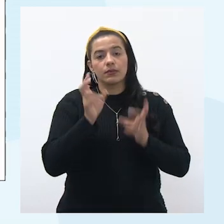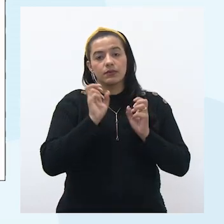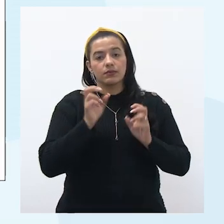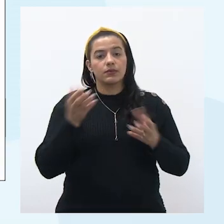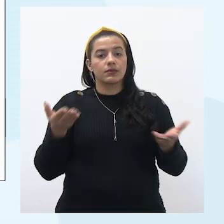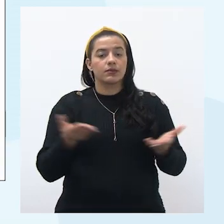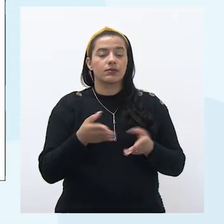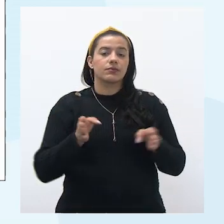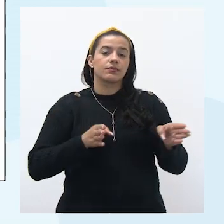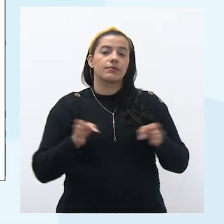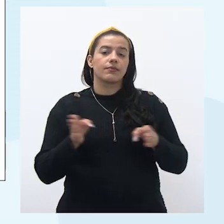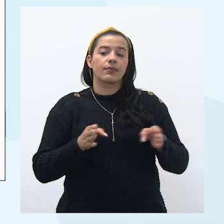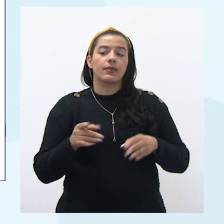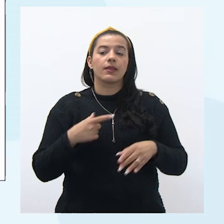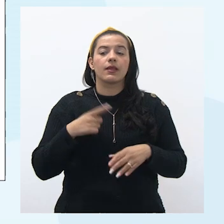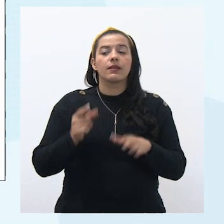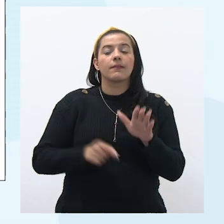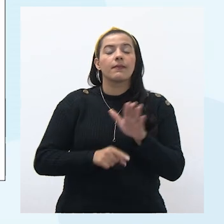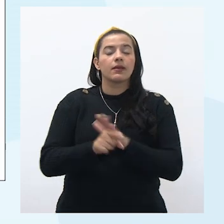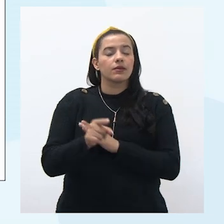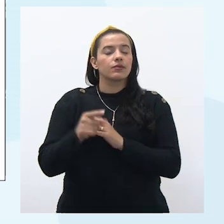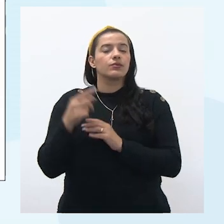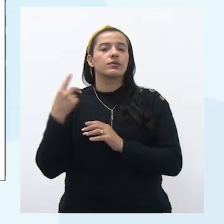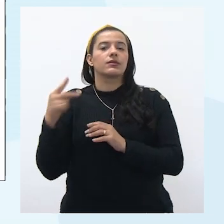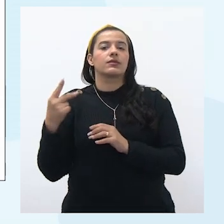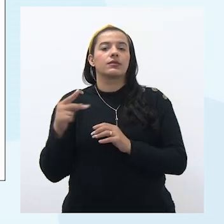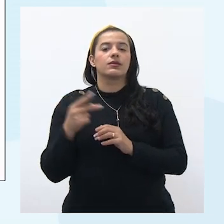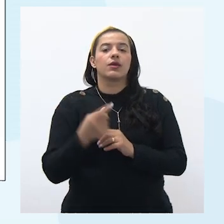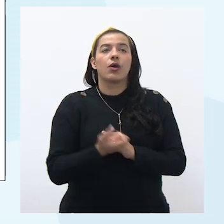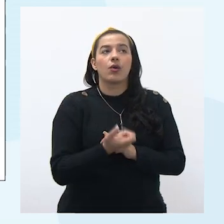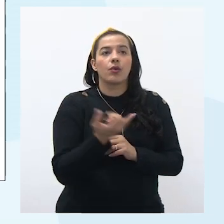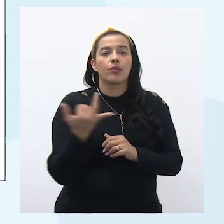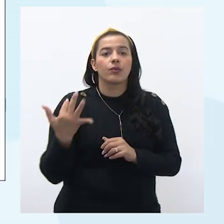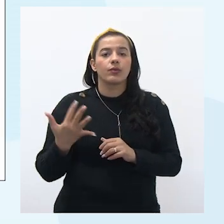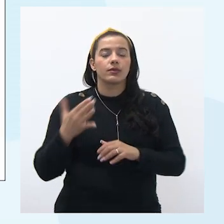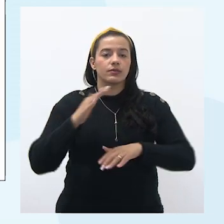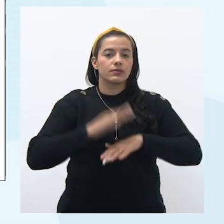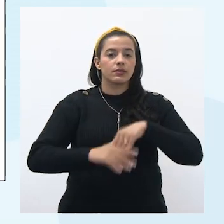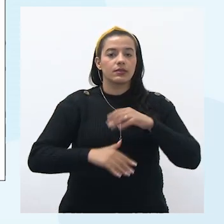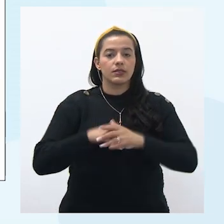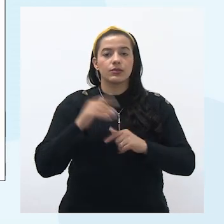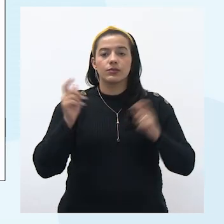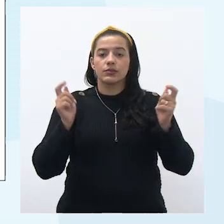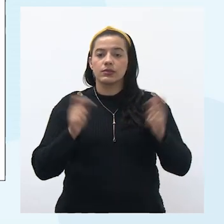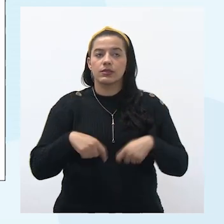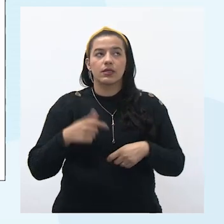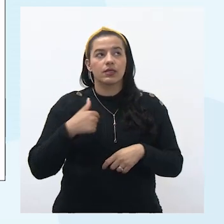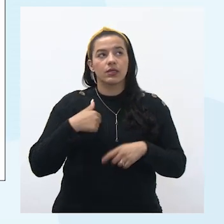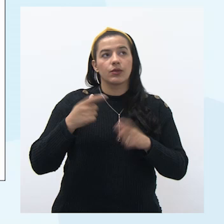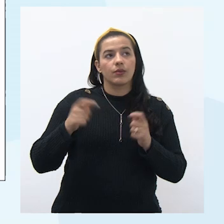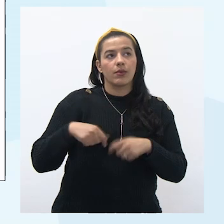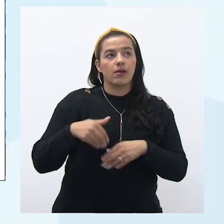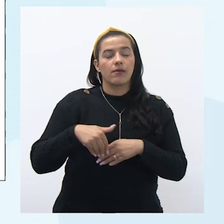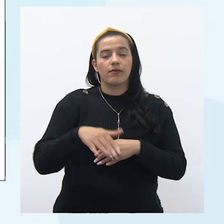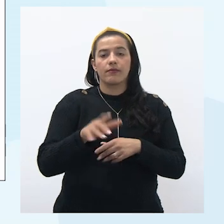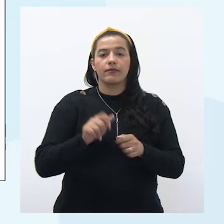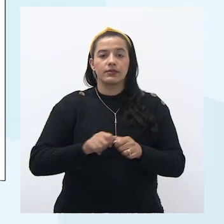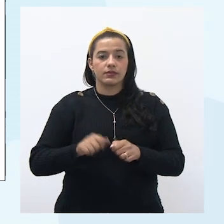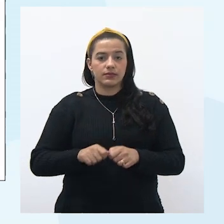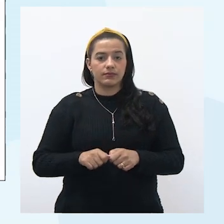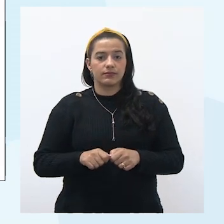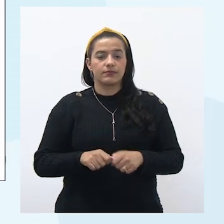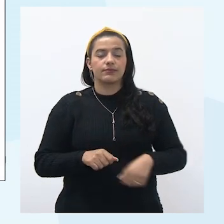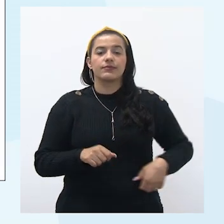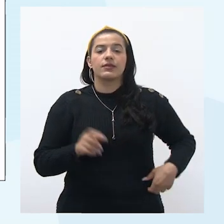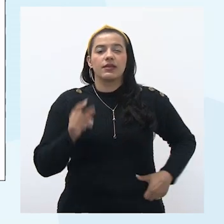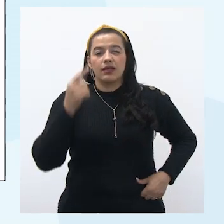nesse momento ele começa a perguntar na atividade quais as ações, então, que eu posso começar a fazer. Lembra que foi